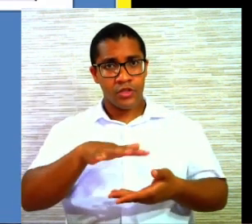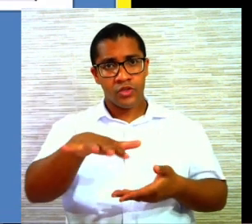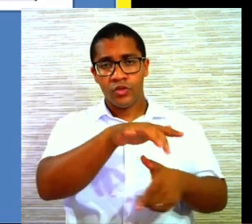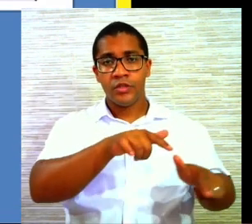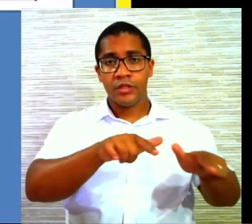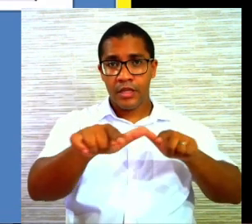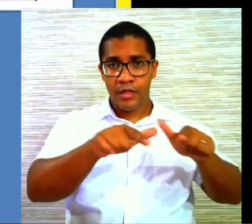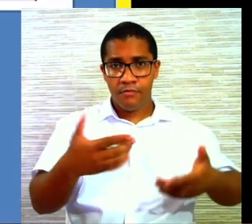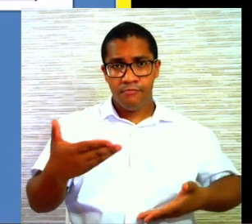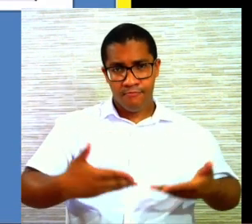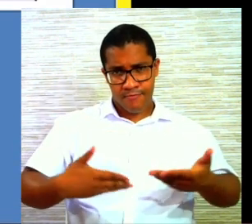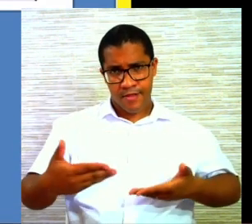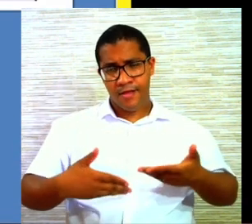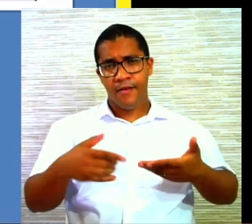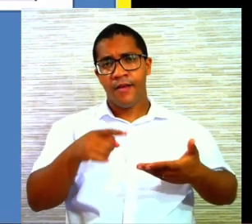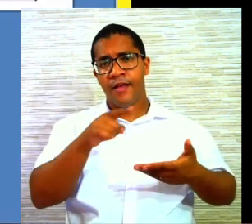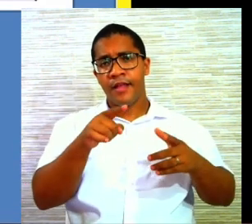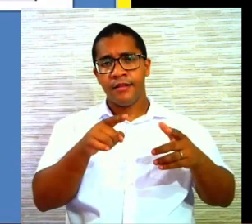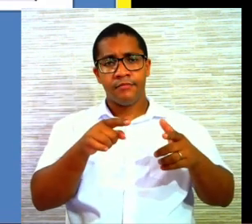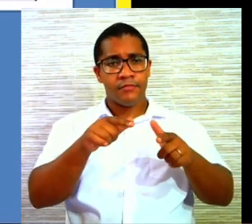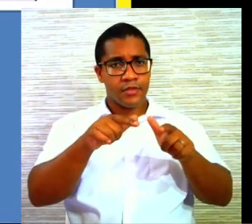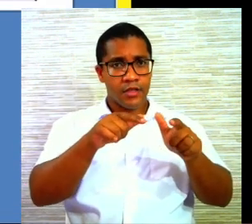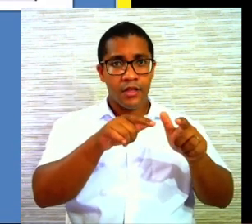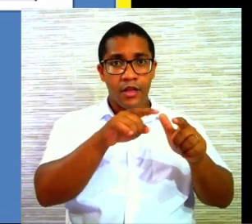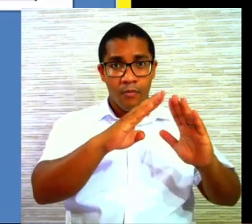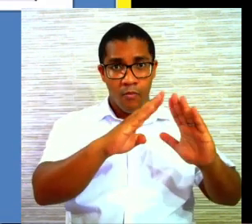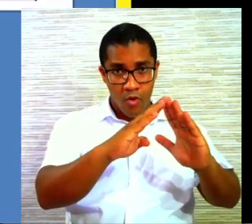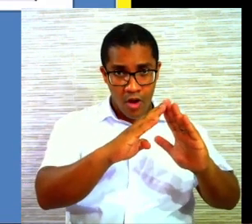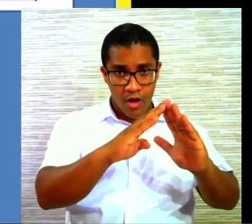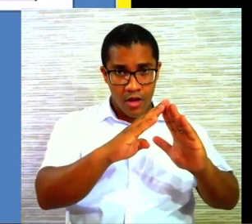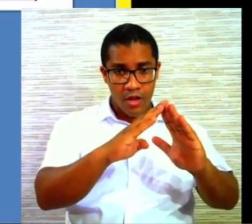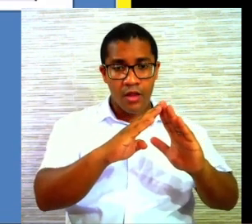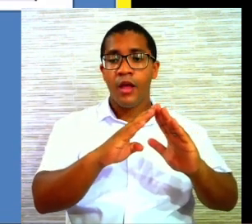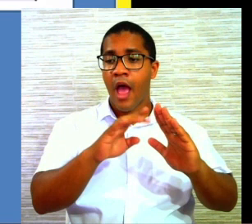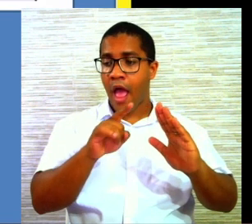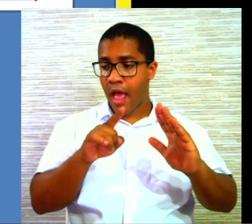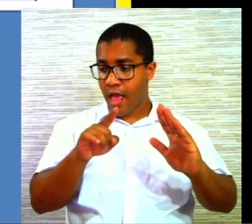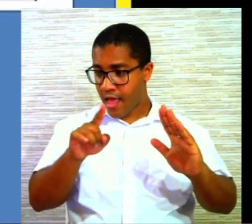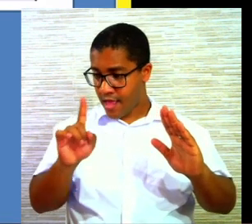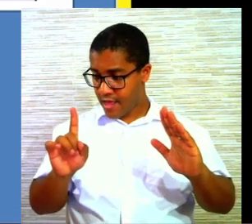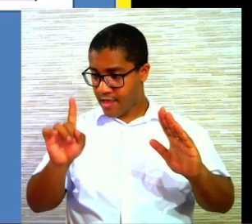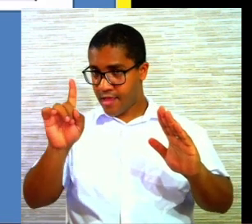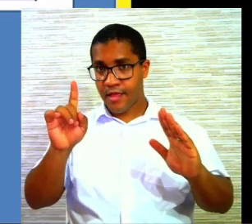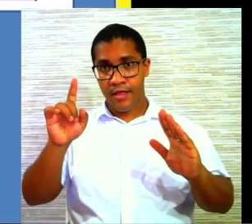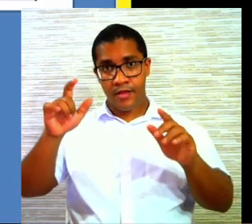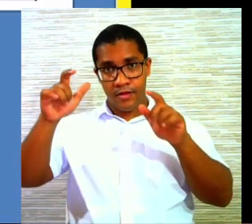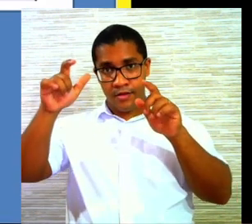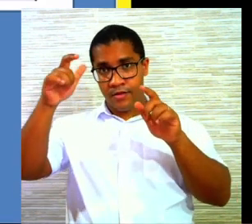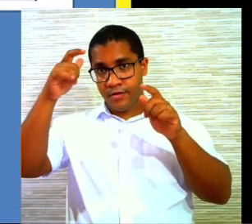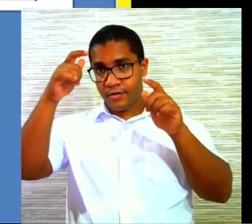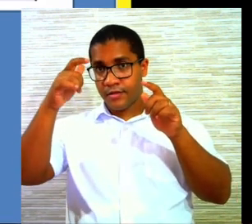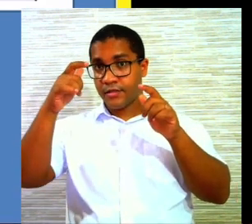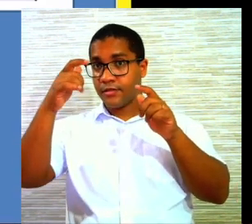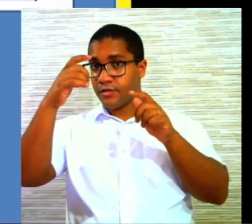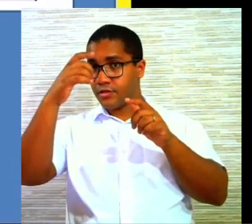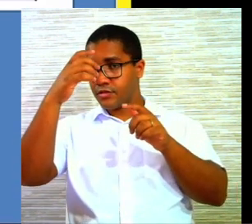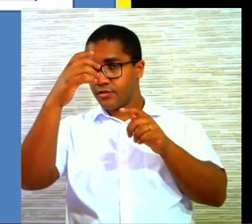e habitavam seu feudo em troca de sua proteção. A servidão também é uma forma de relação